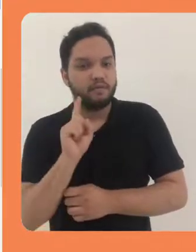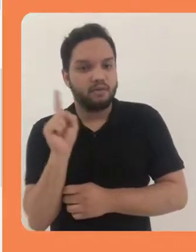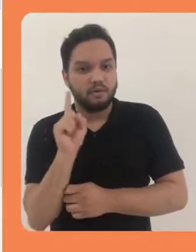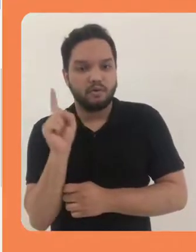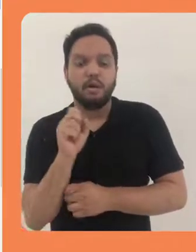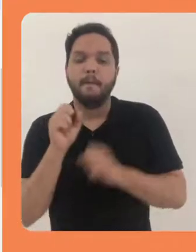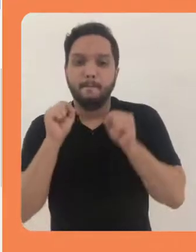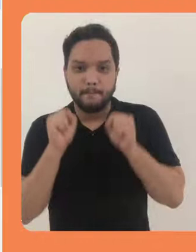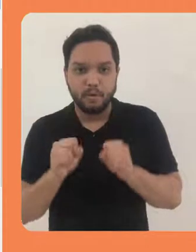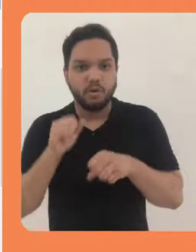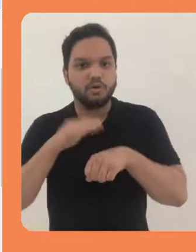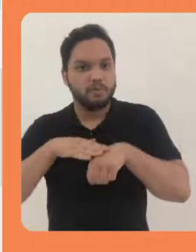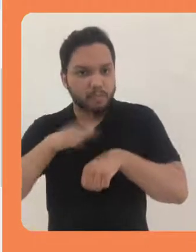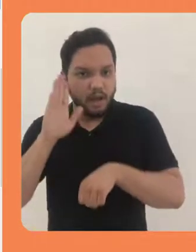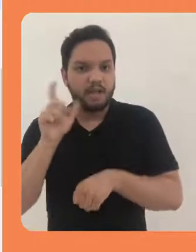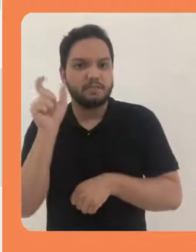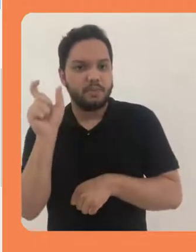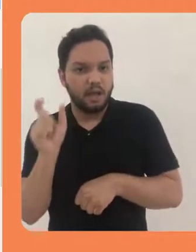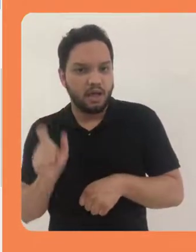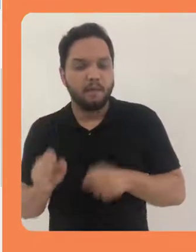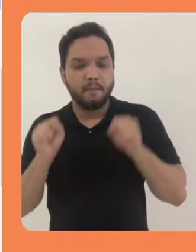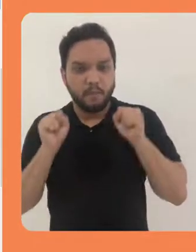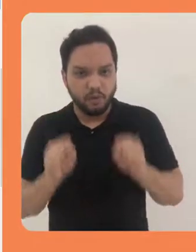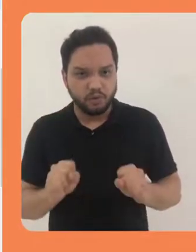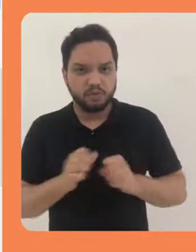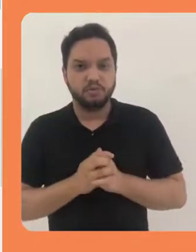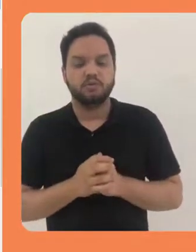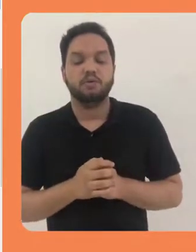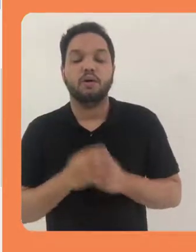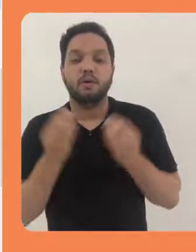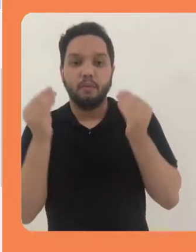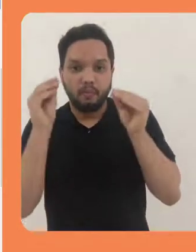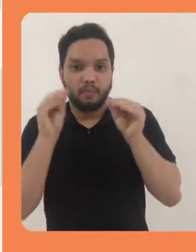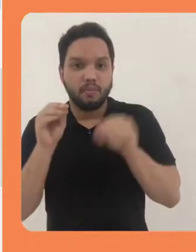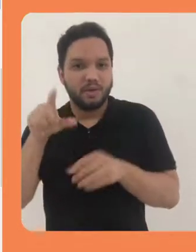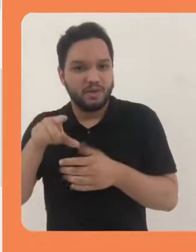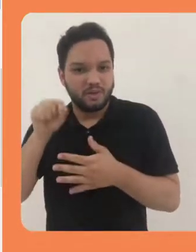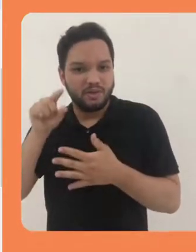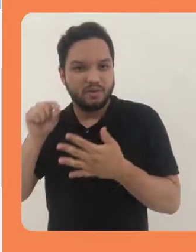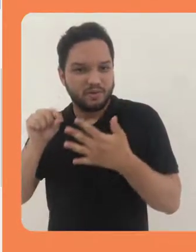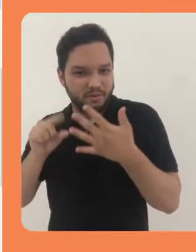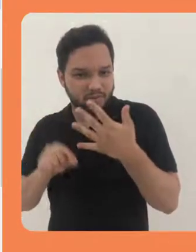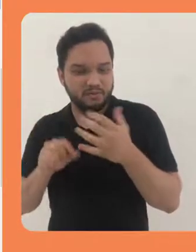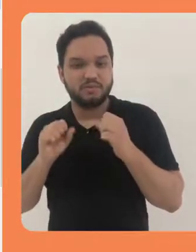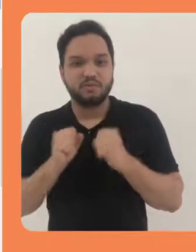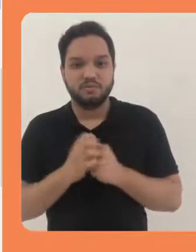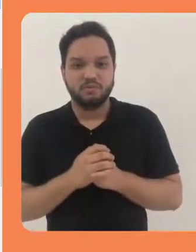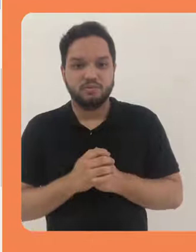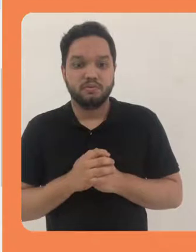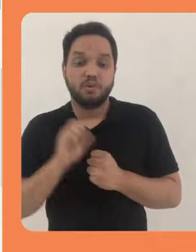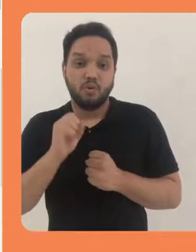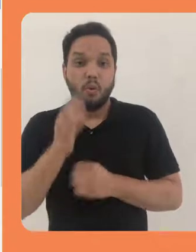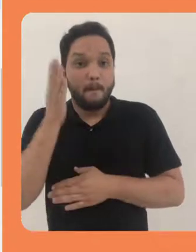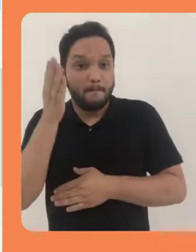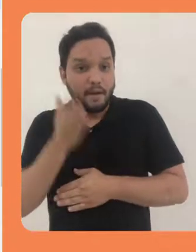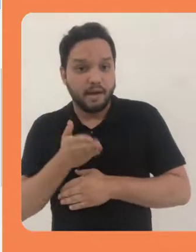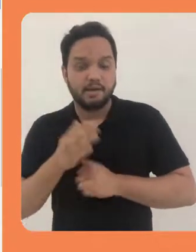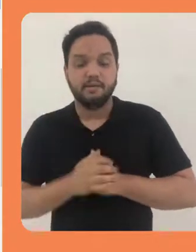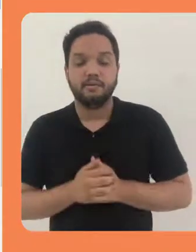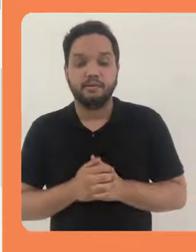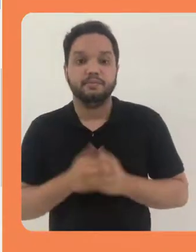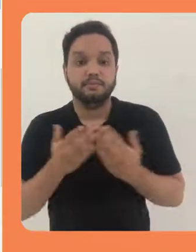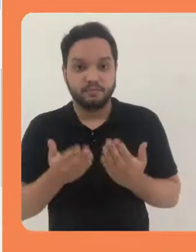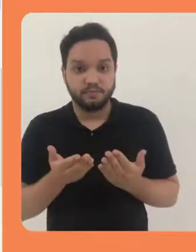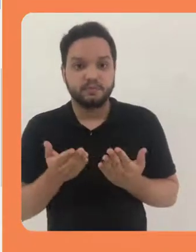opções alternativas não precisa ser apenas uma palavra é podem ser mais de uma